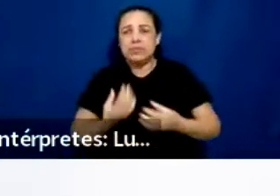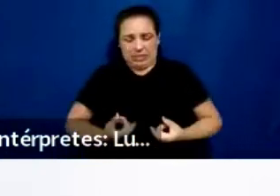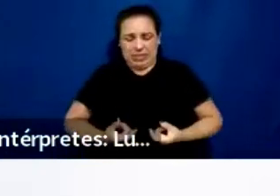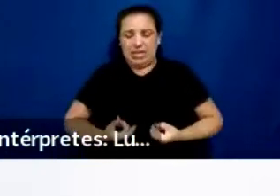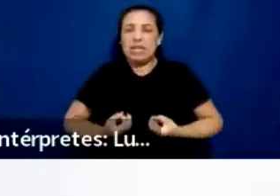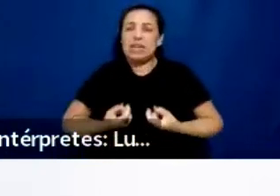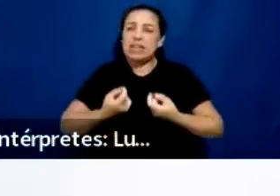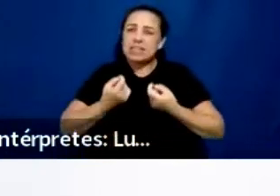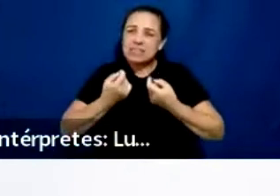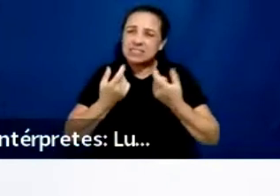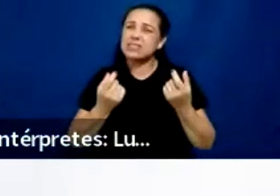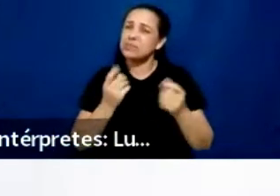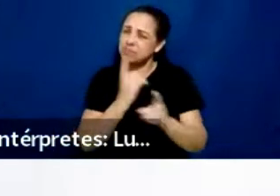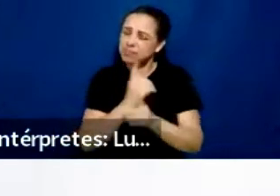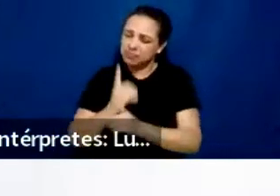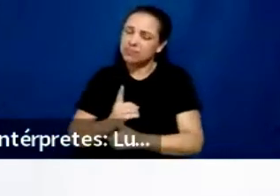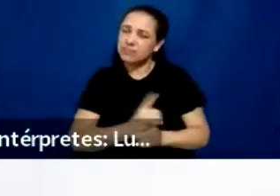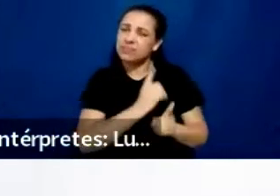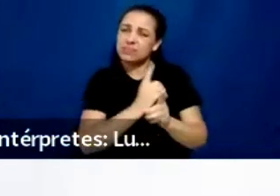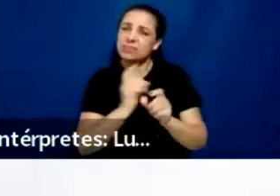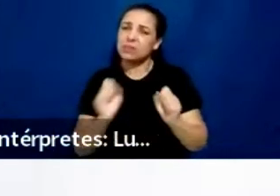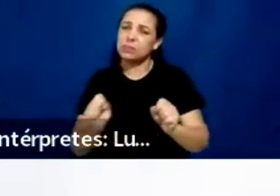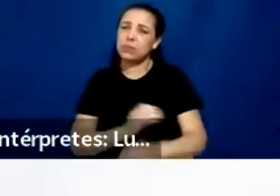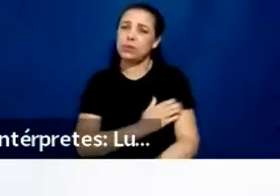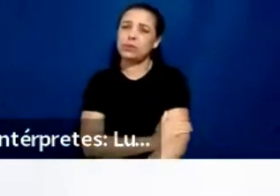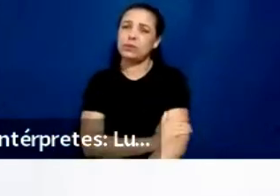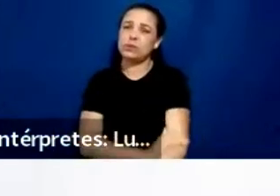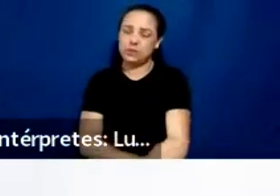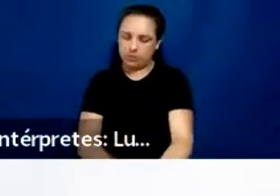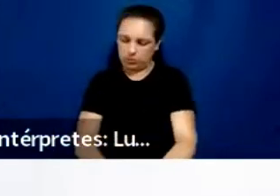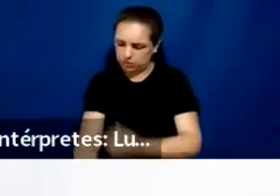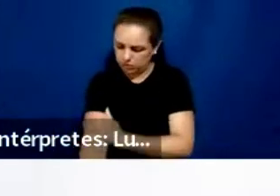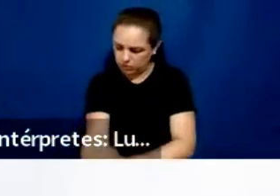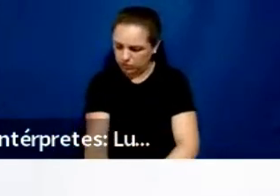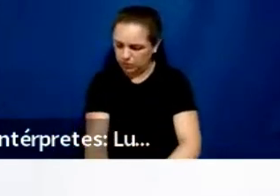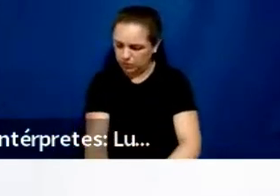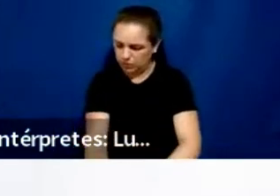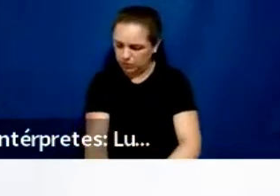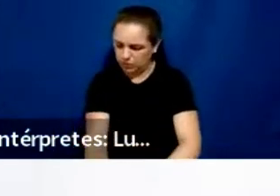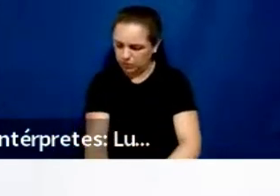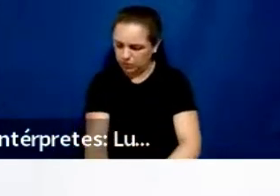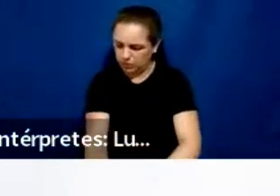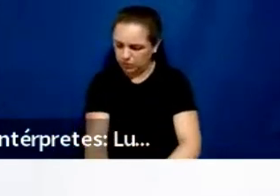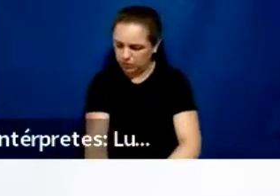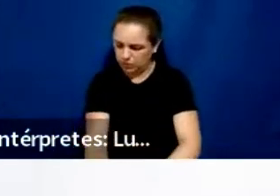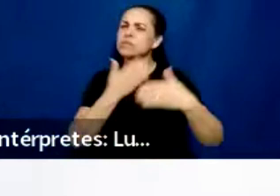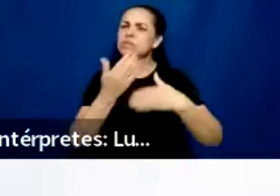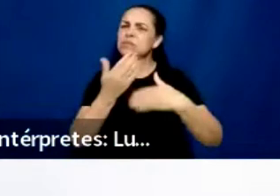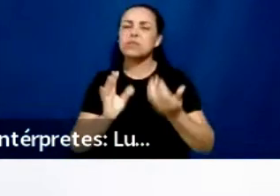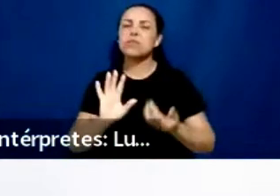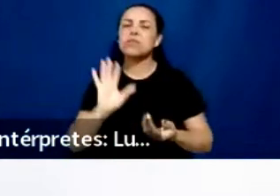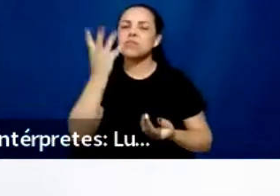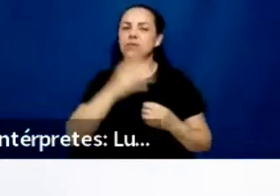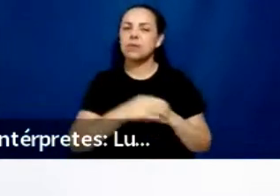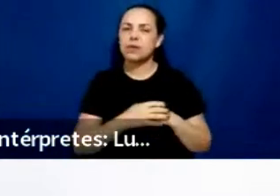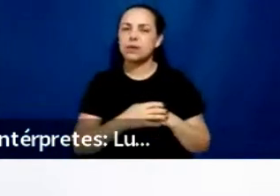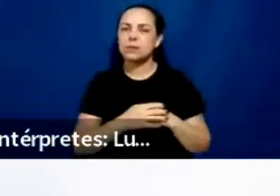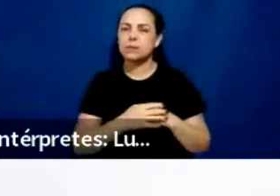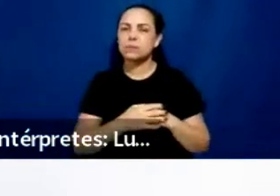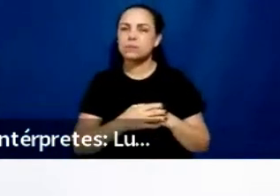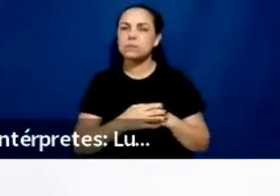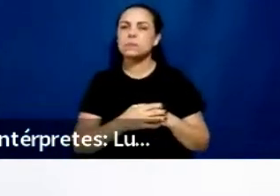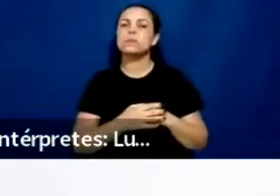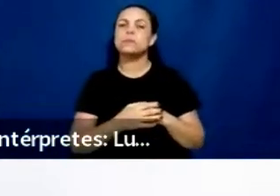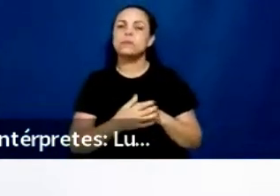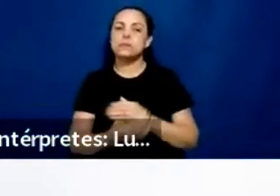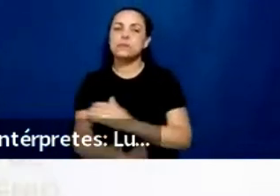água somente alcalina, mas de uma água alcalinizante. E olha o que acontece na segunda parte dessa dissociação. O segundo elemento